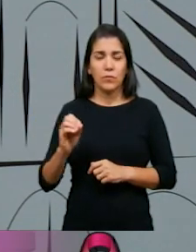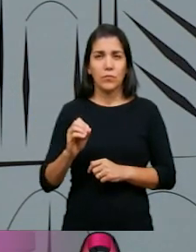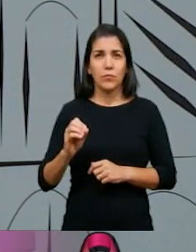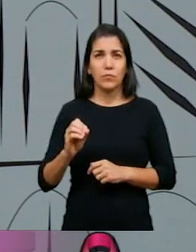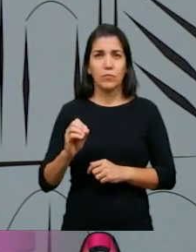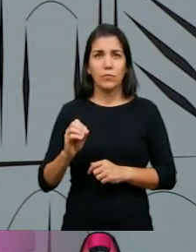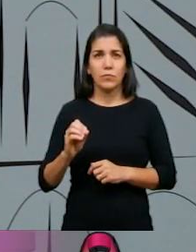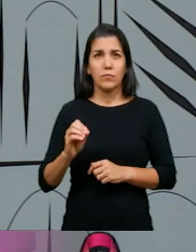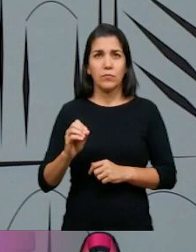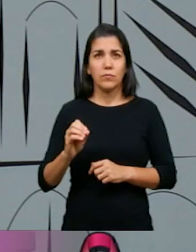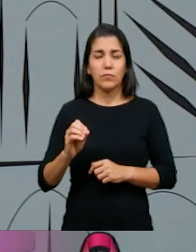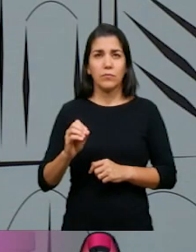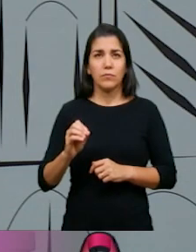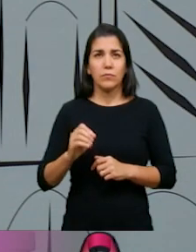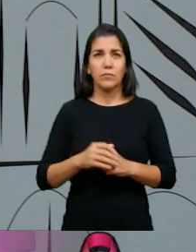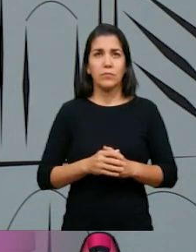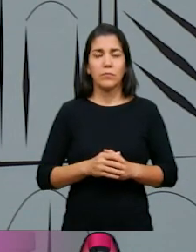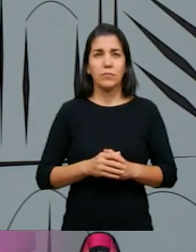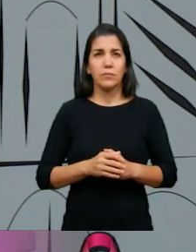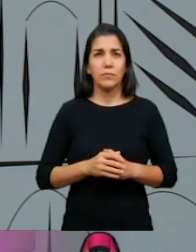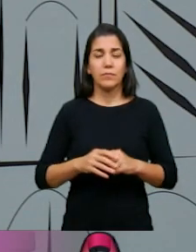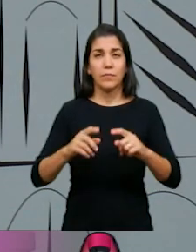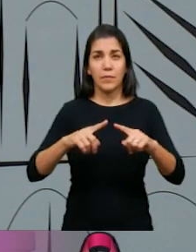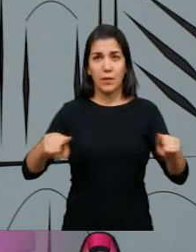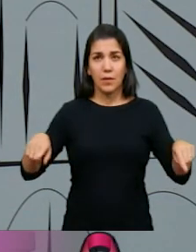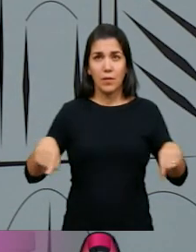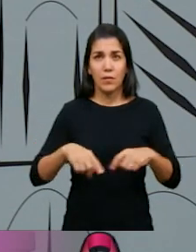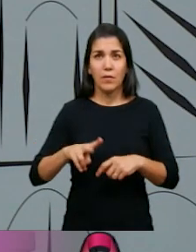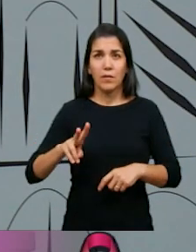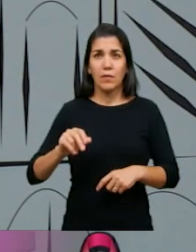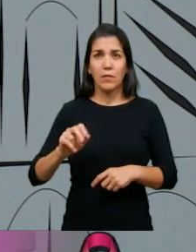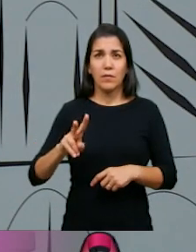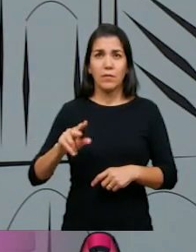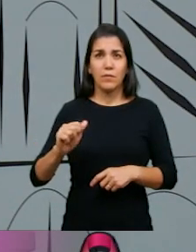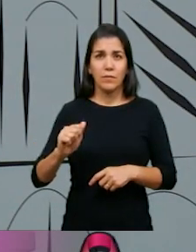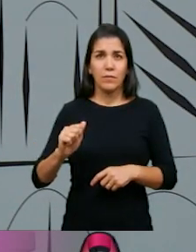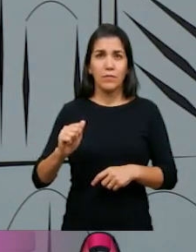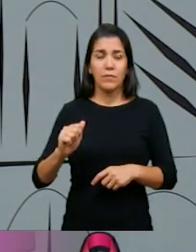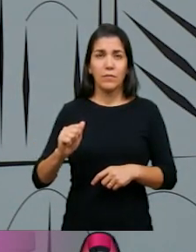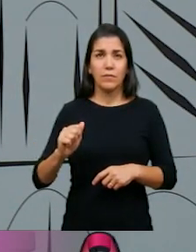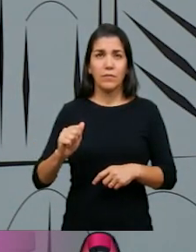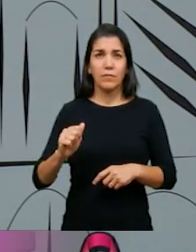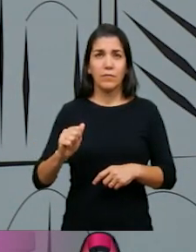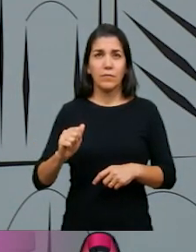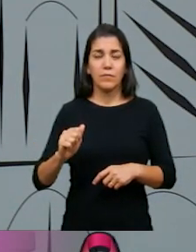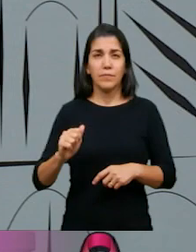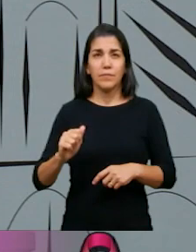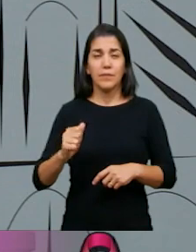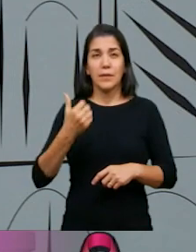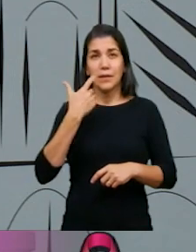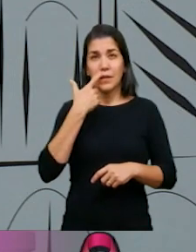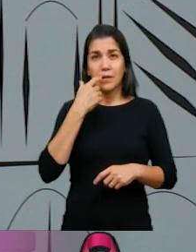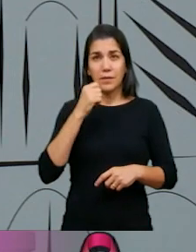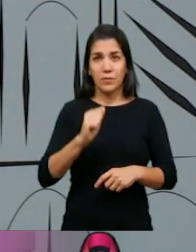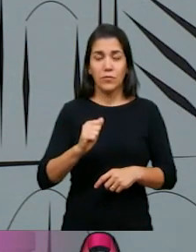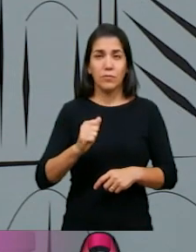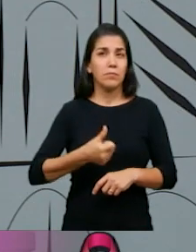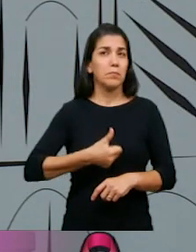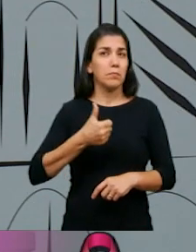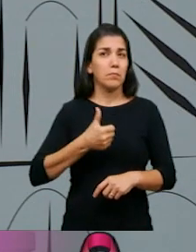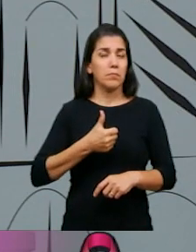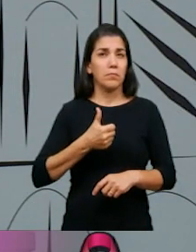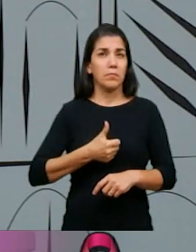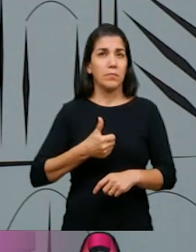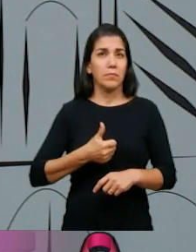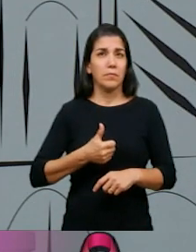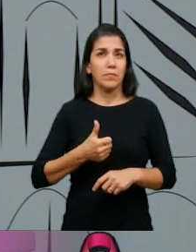mês, nós realizamos, lá na quadra do Vavá, aqui na nossa cidade, Araçatuba sediou pela primeira vez a